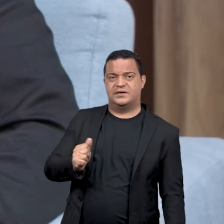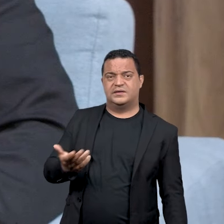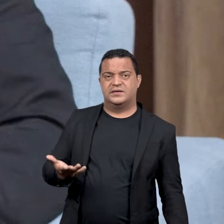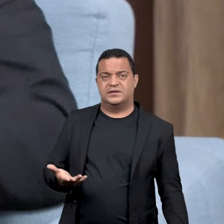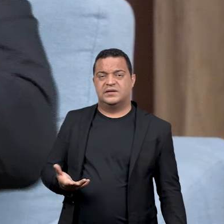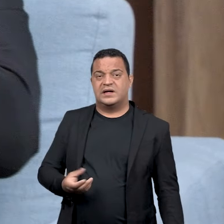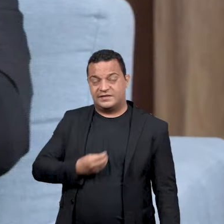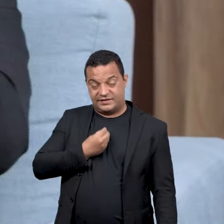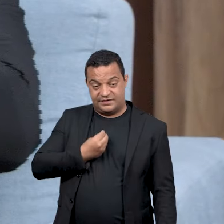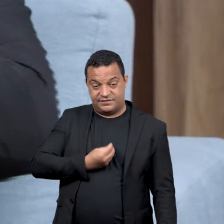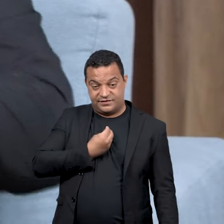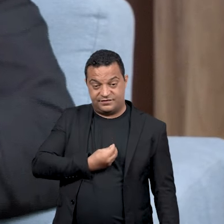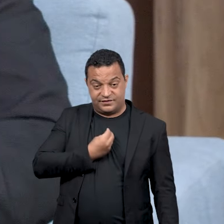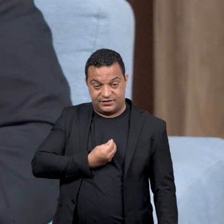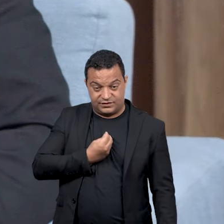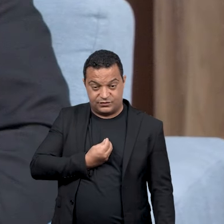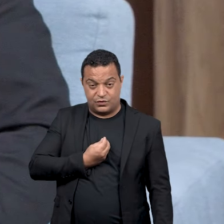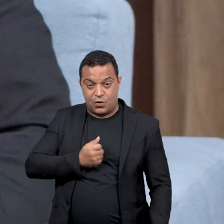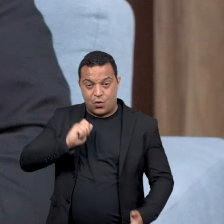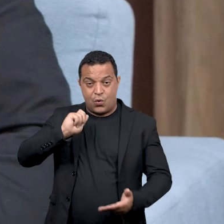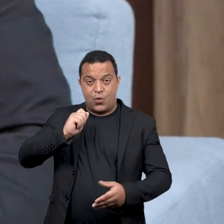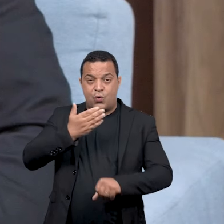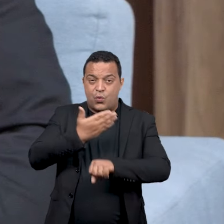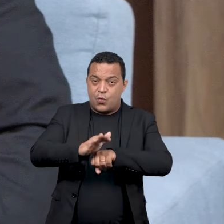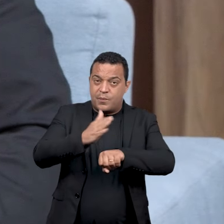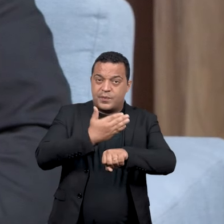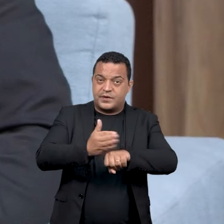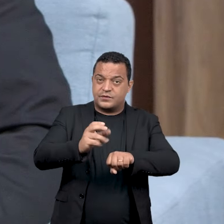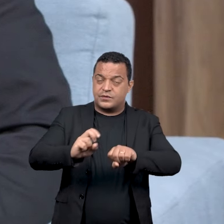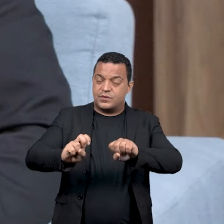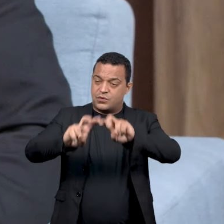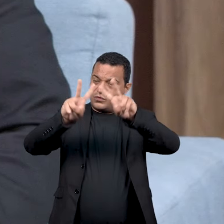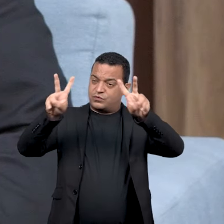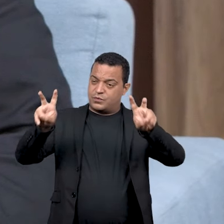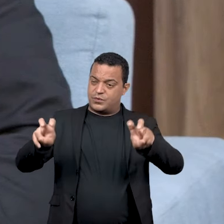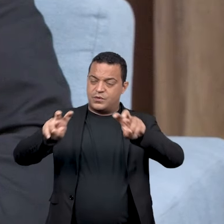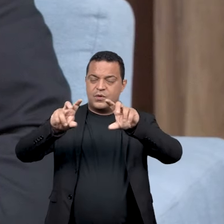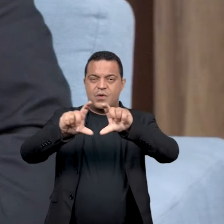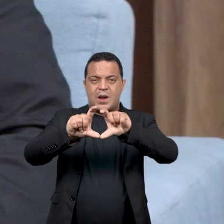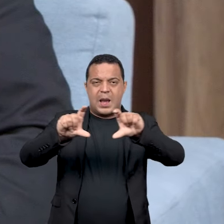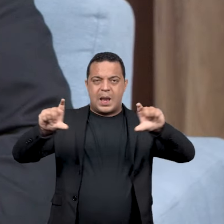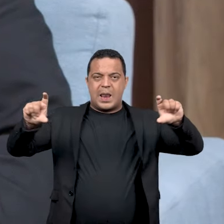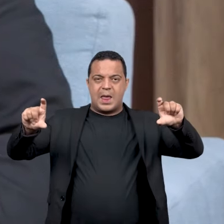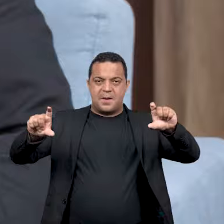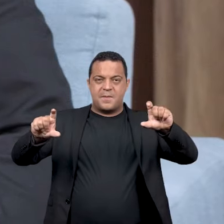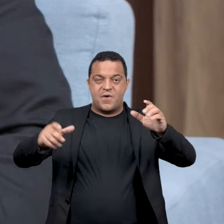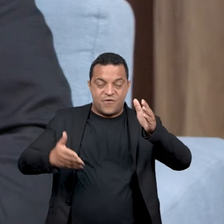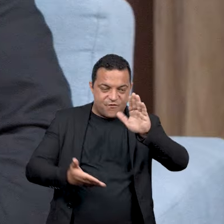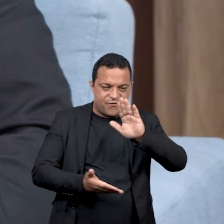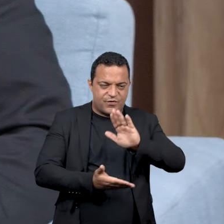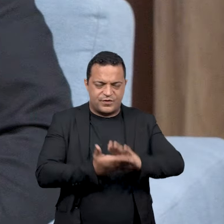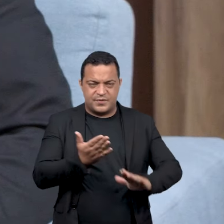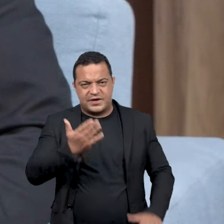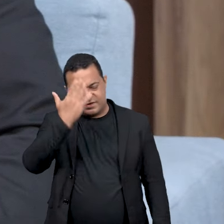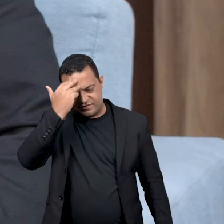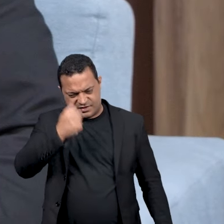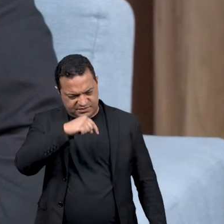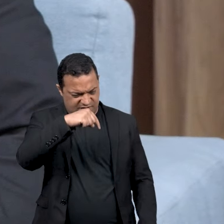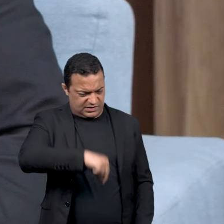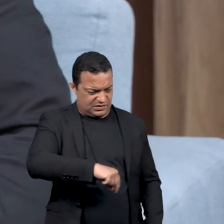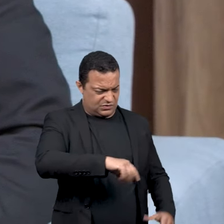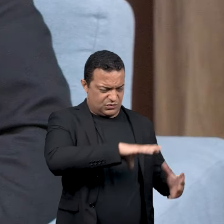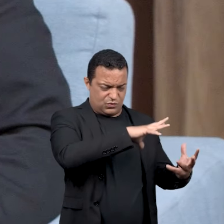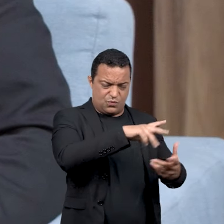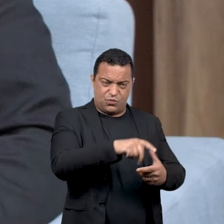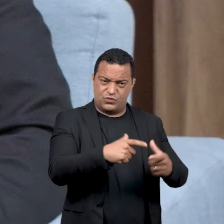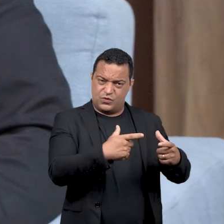estendida. Estamos vivendo o lema, como já falamos aqui. Nós estamos fugindo porque nós sabemos que o nosso lugar